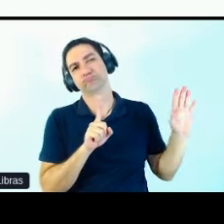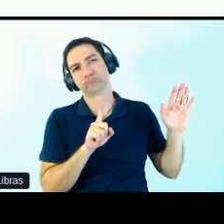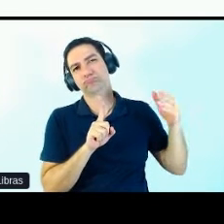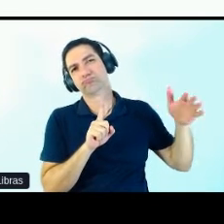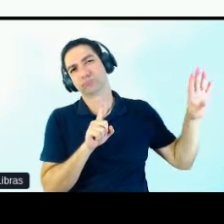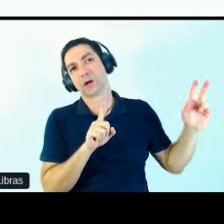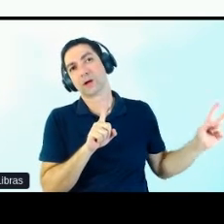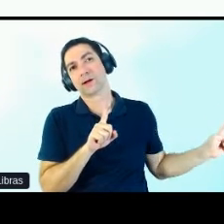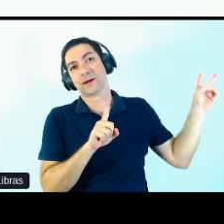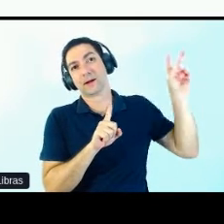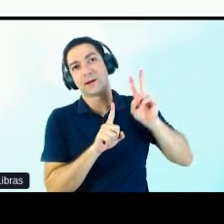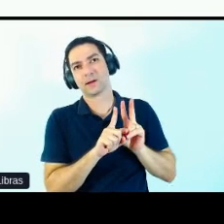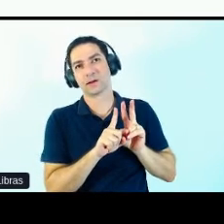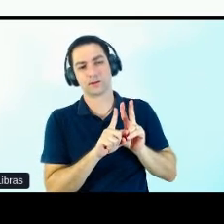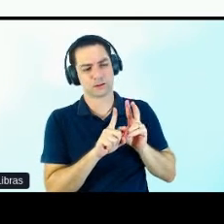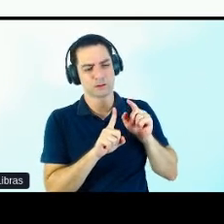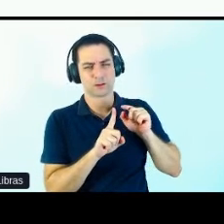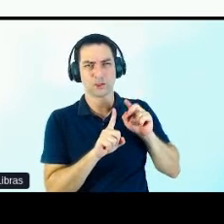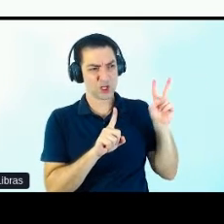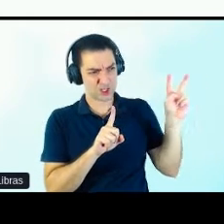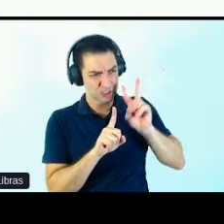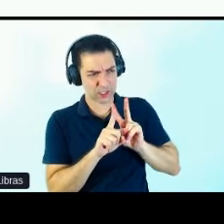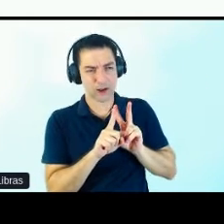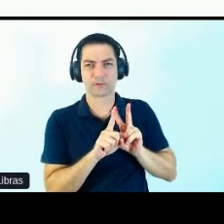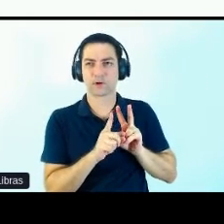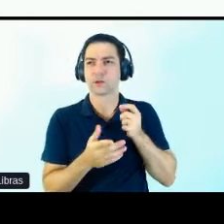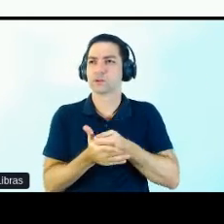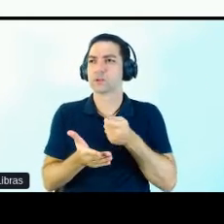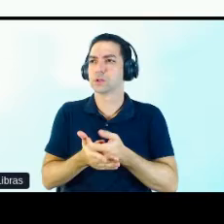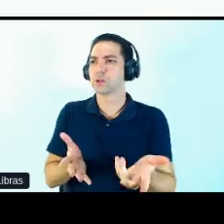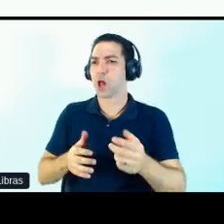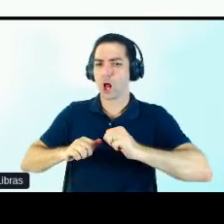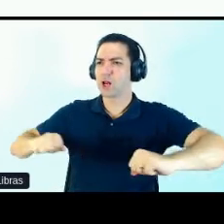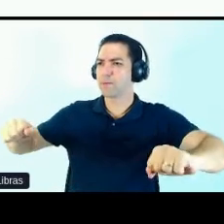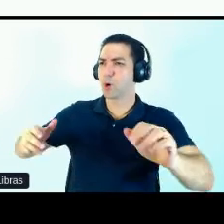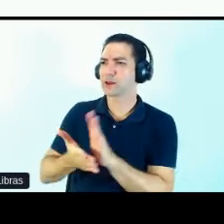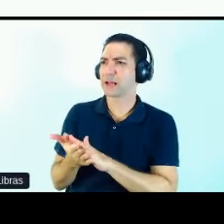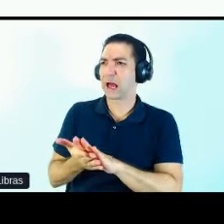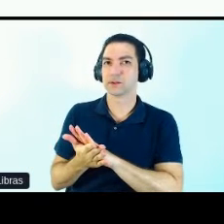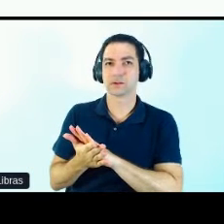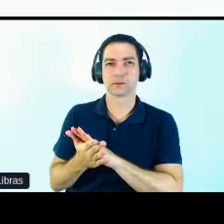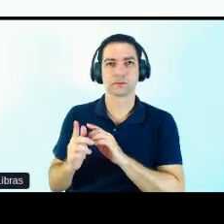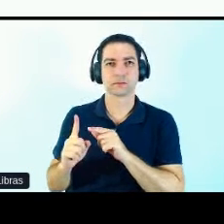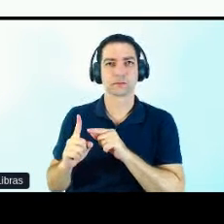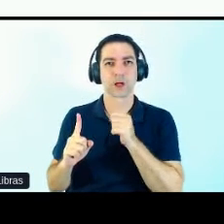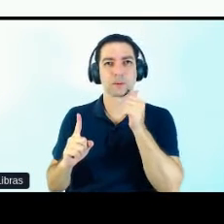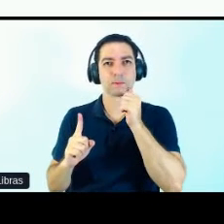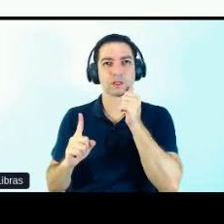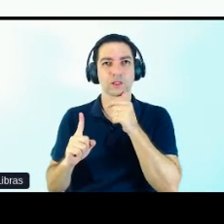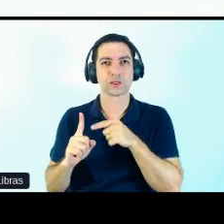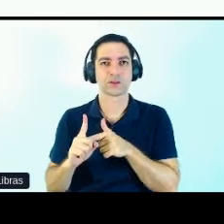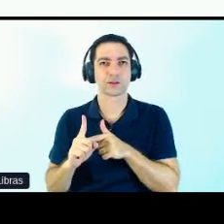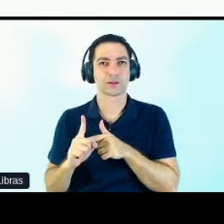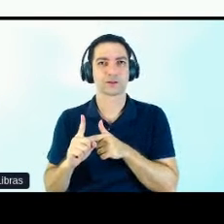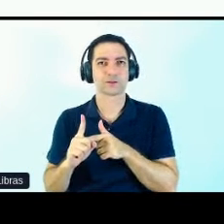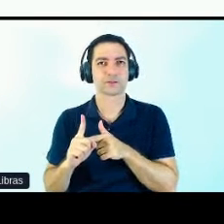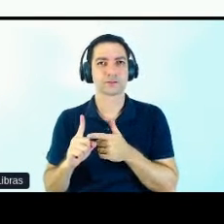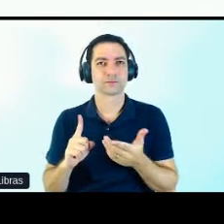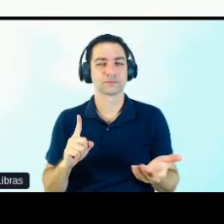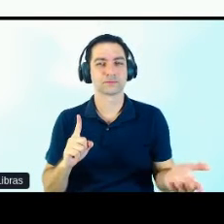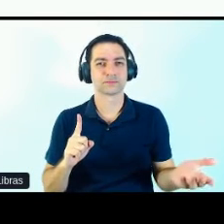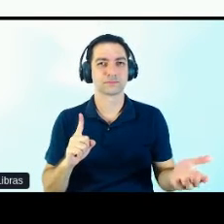que era cobrado as atividades de limpeza da casa, né? Então, a gente já sabe que era da mulher, da menina, da